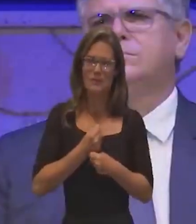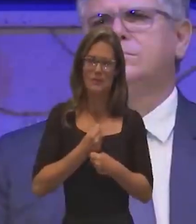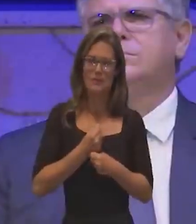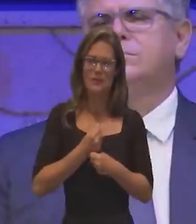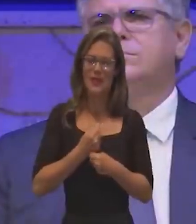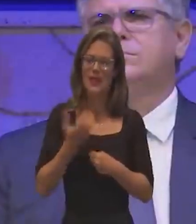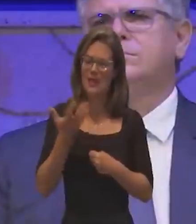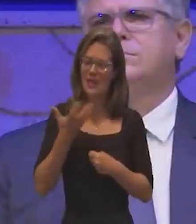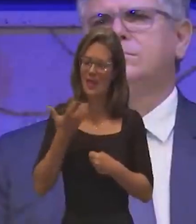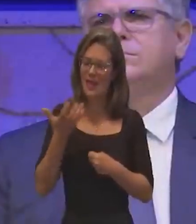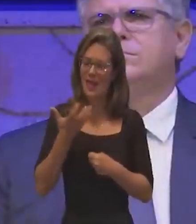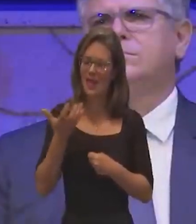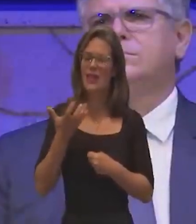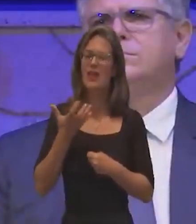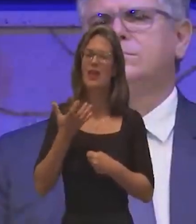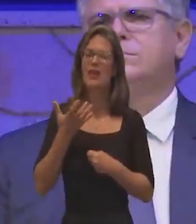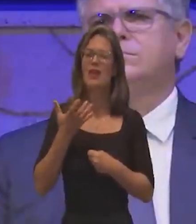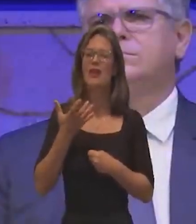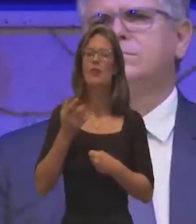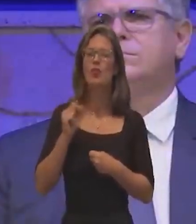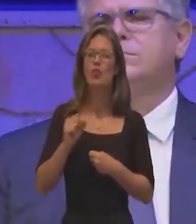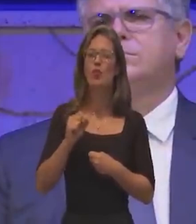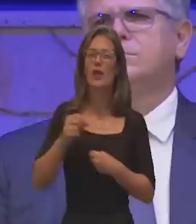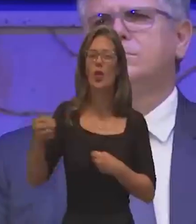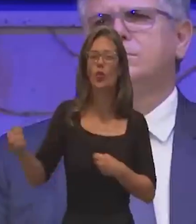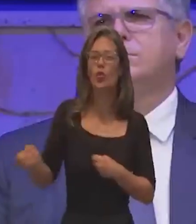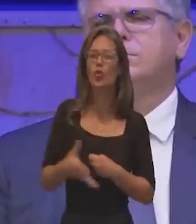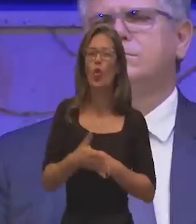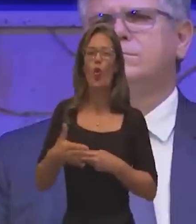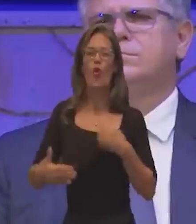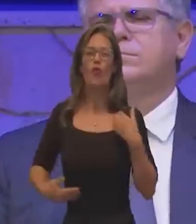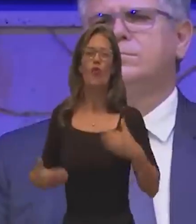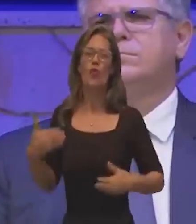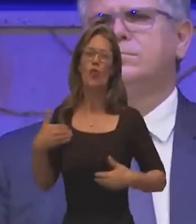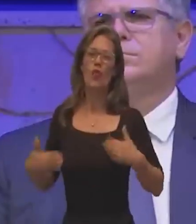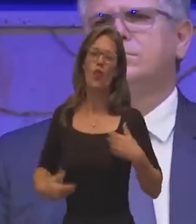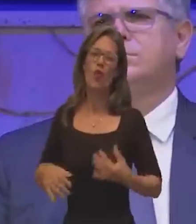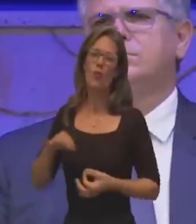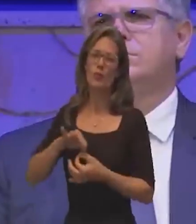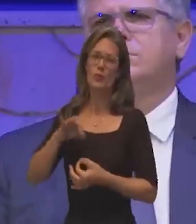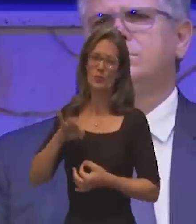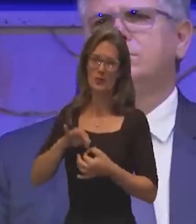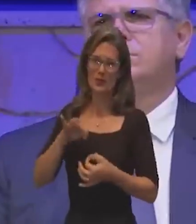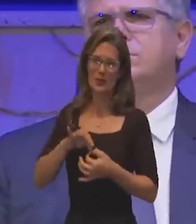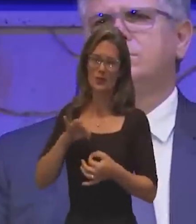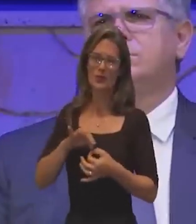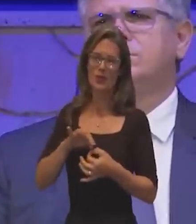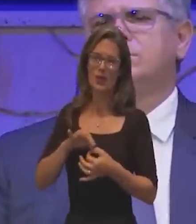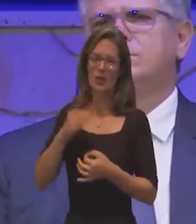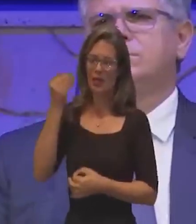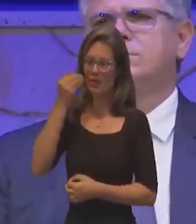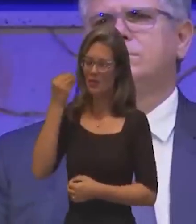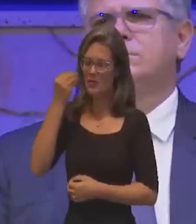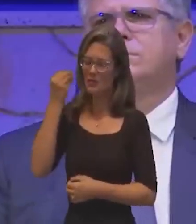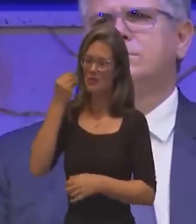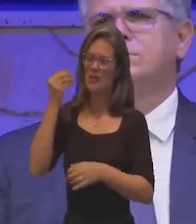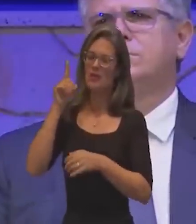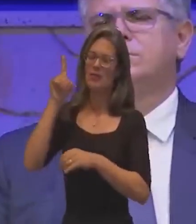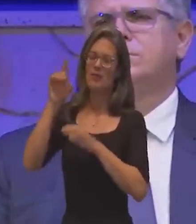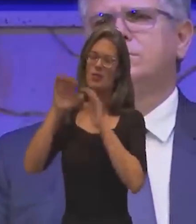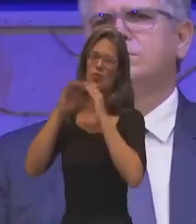aspirando por sermos revestidos da nossa habitação celestial. E quando ele fala